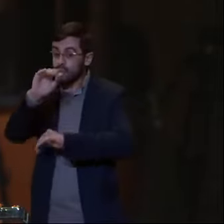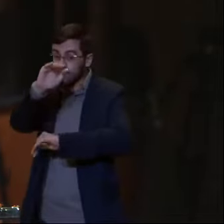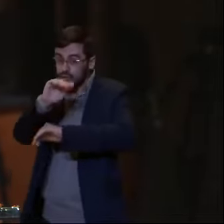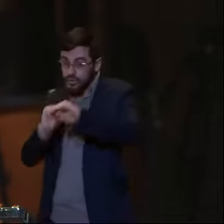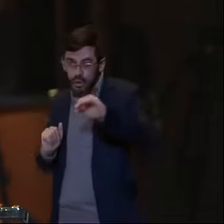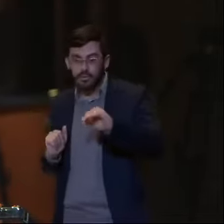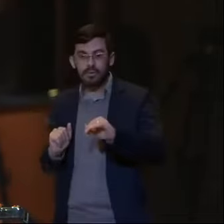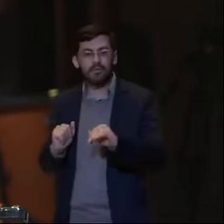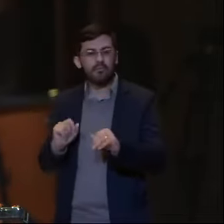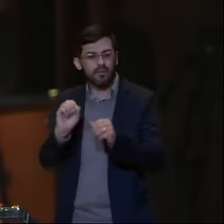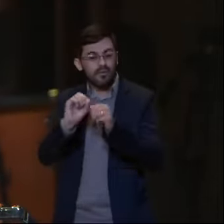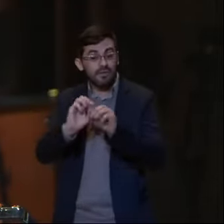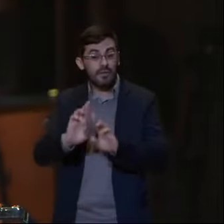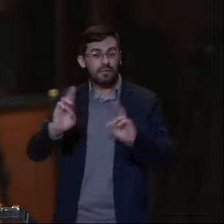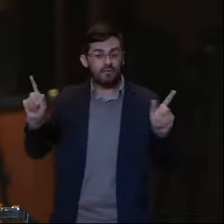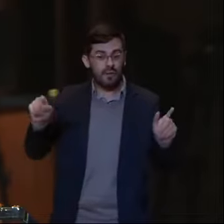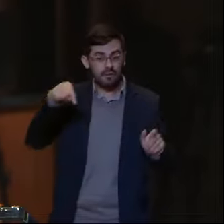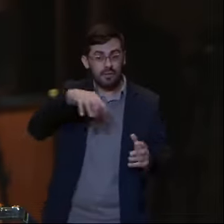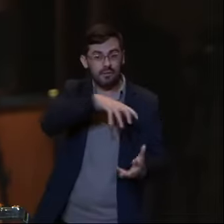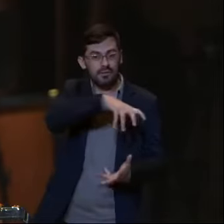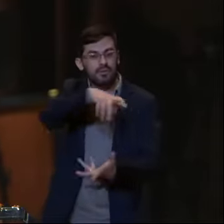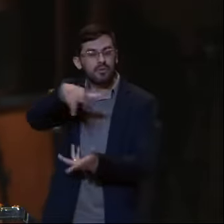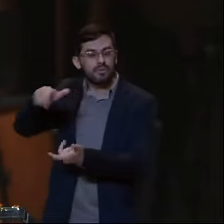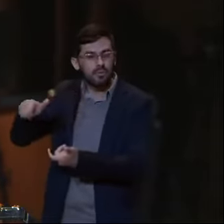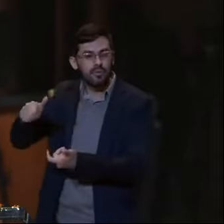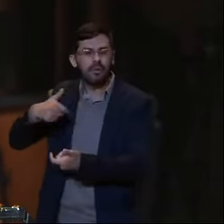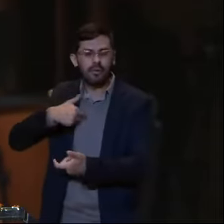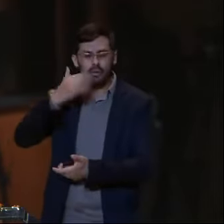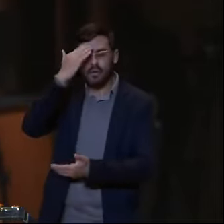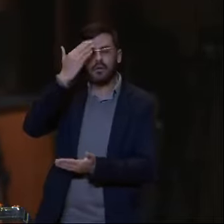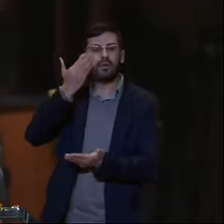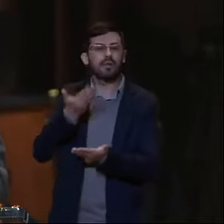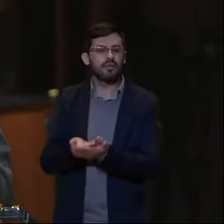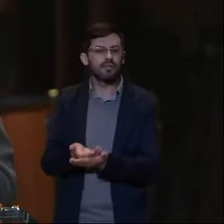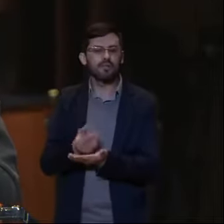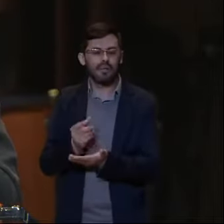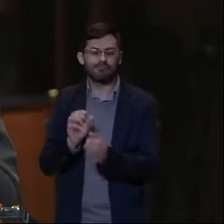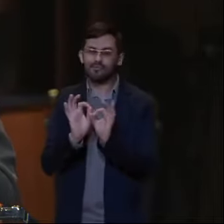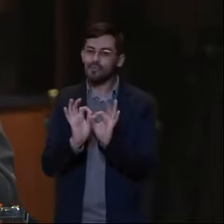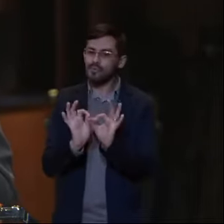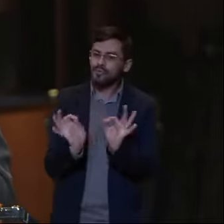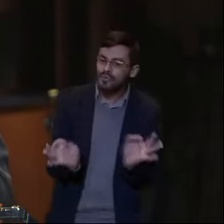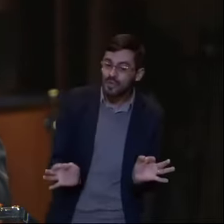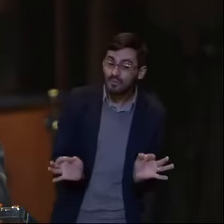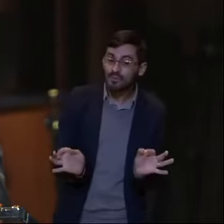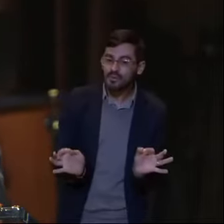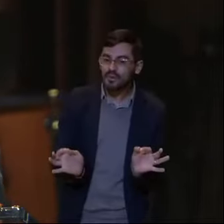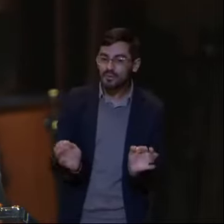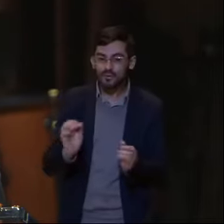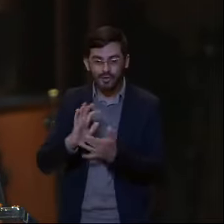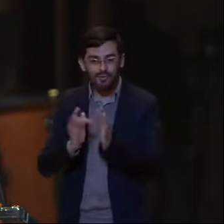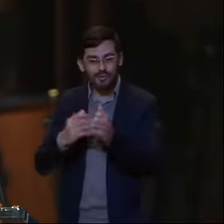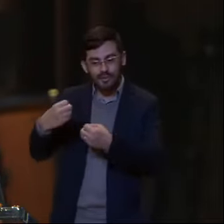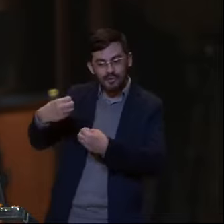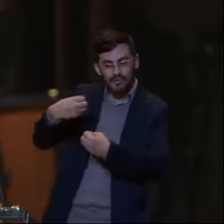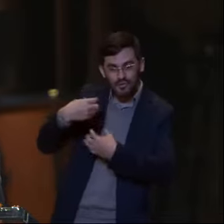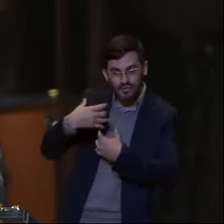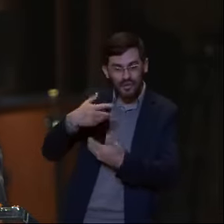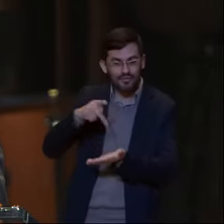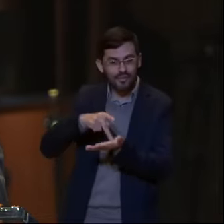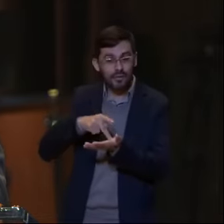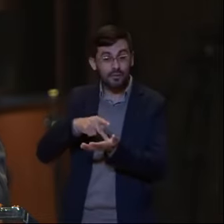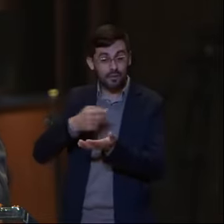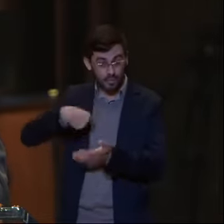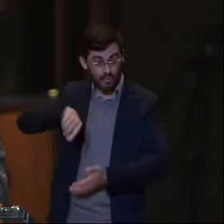sermos sal e luz do mundo, eu acredito que a mensagem mais simples que Jesus queria deixar para mim e para você é que, como